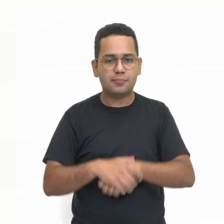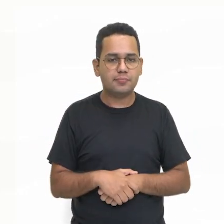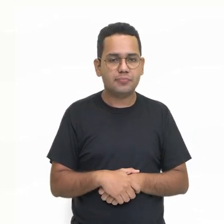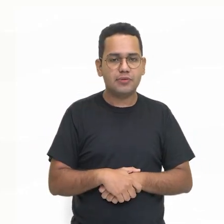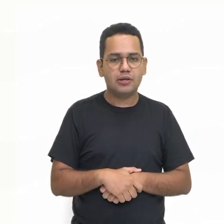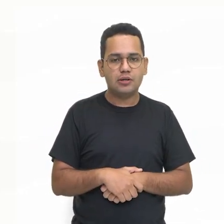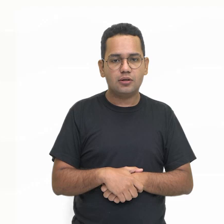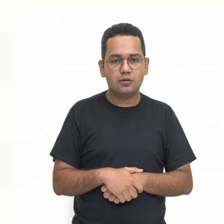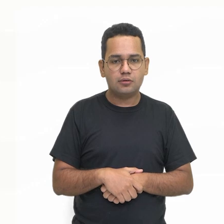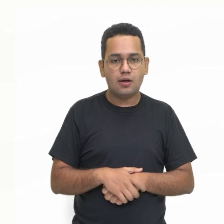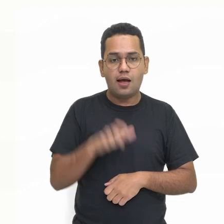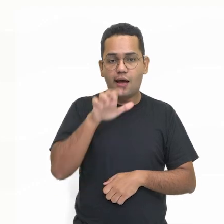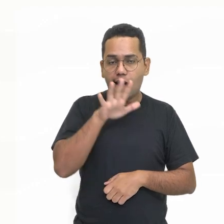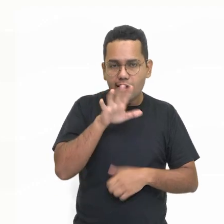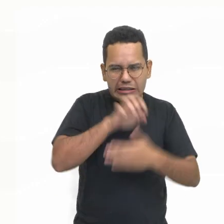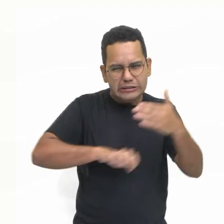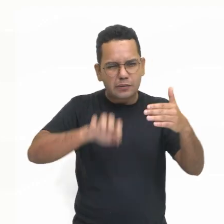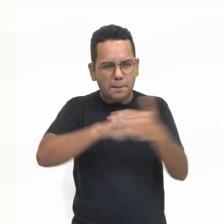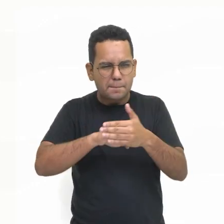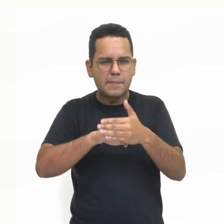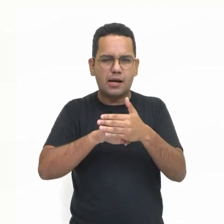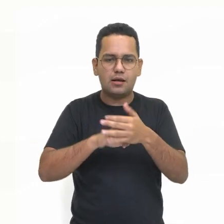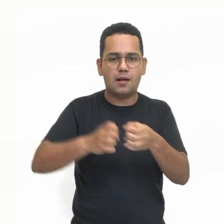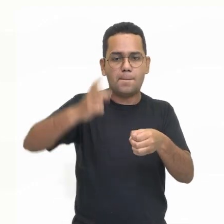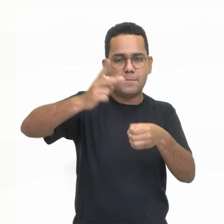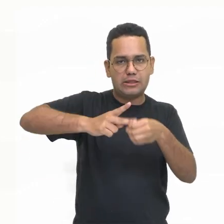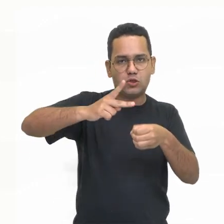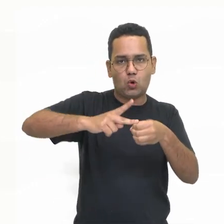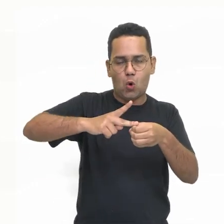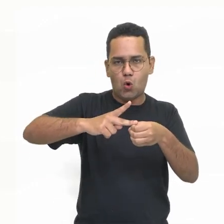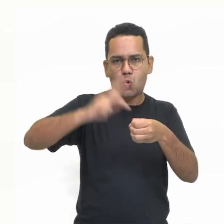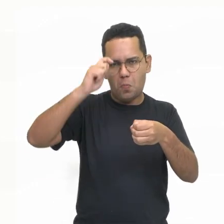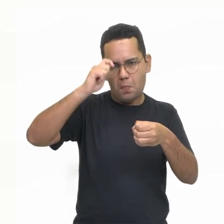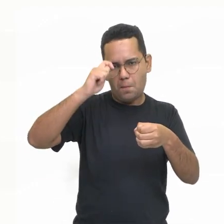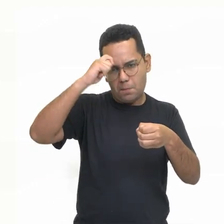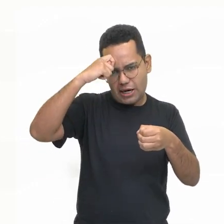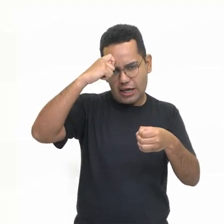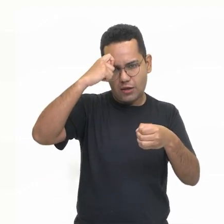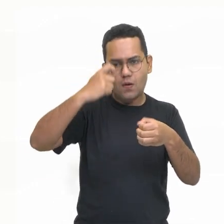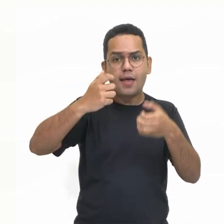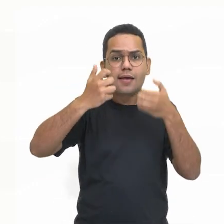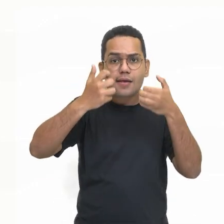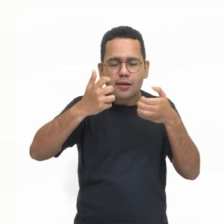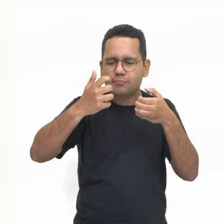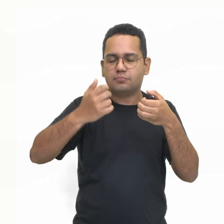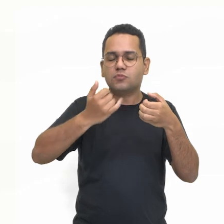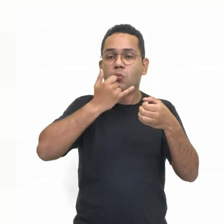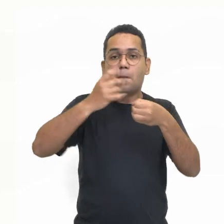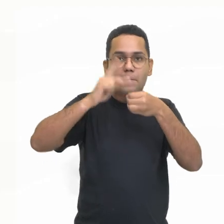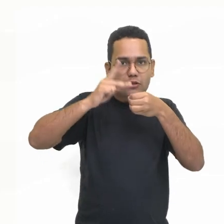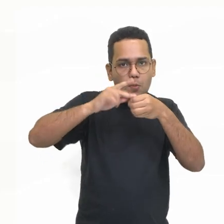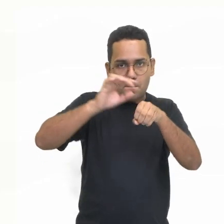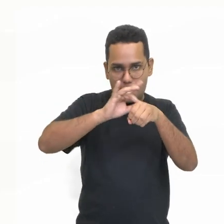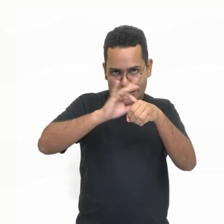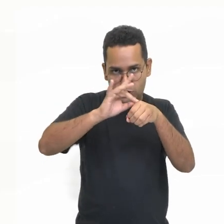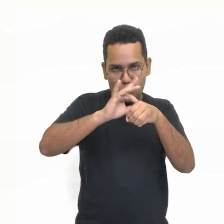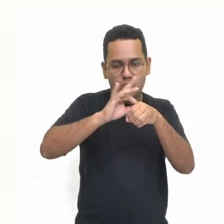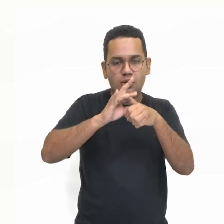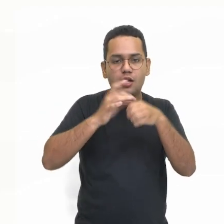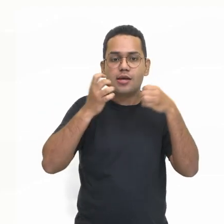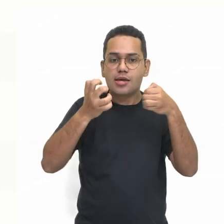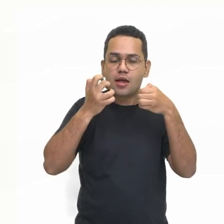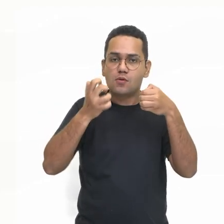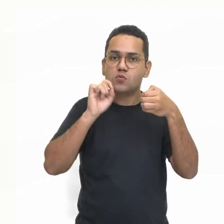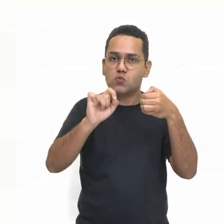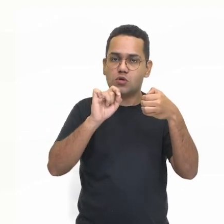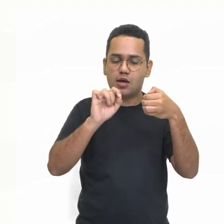indústria petrolífera. Professora, lembre o que é nacionalização, né? Uma empresa privada que agora vai estar sob